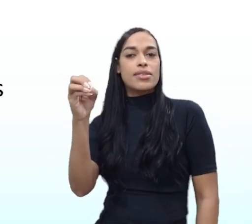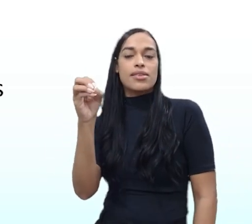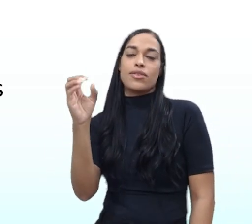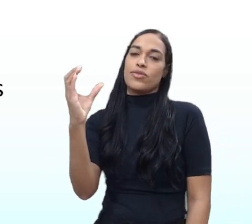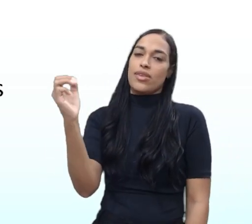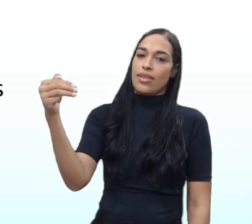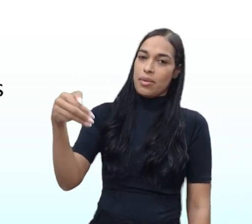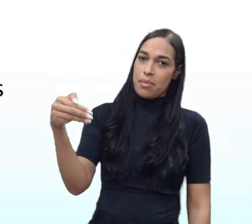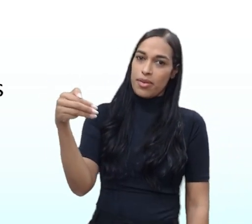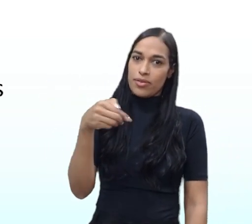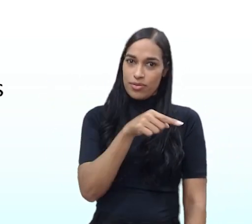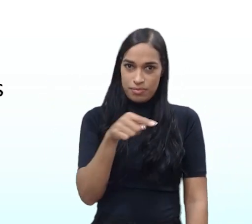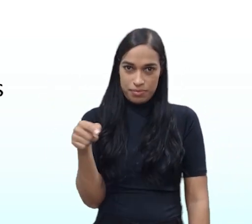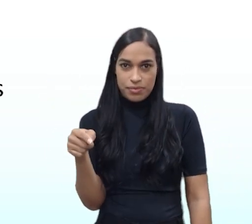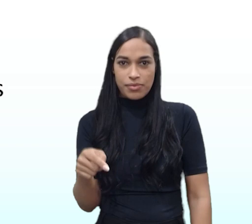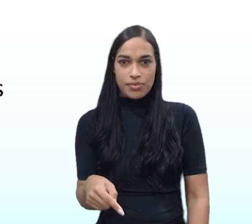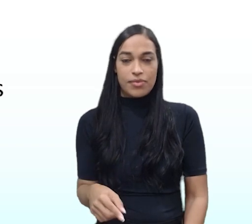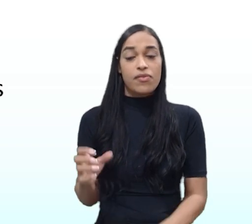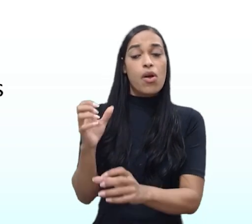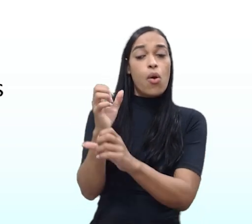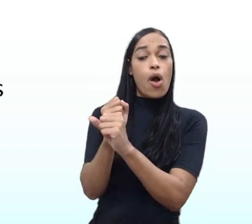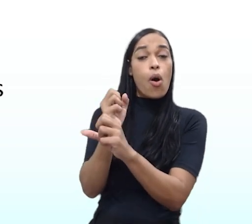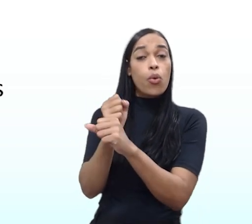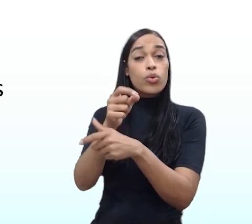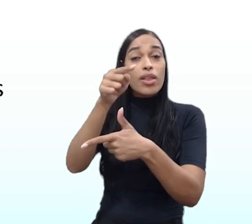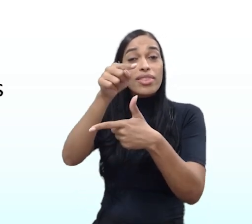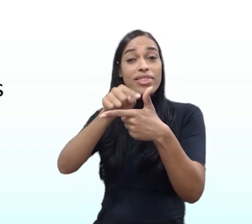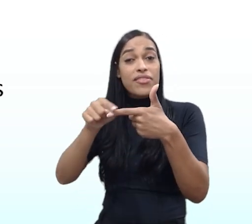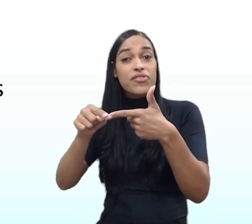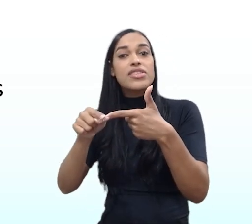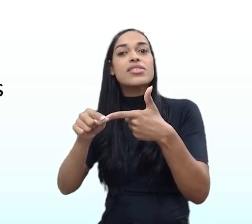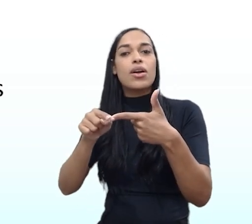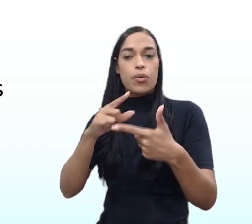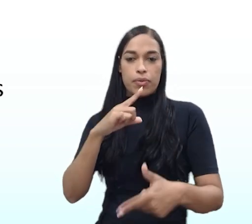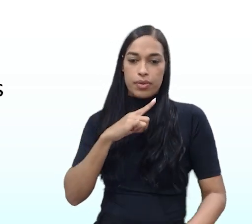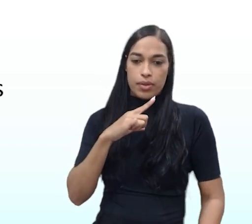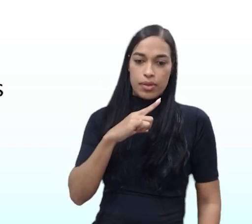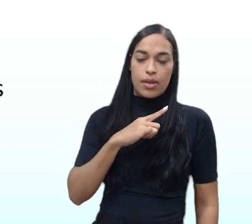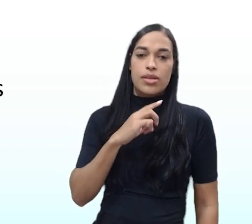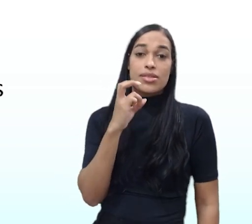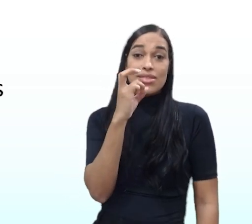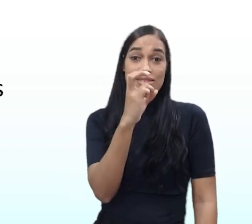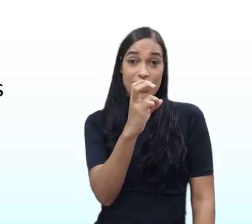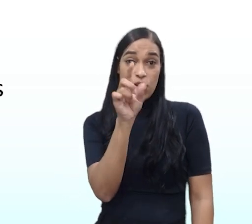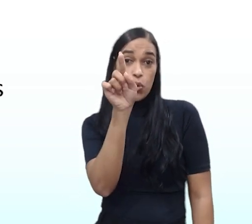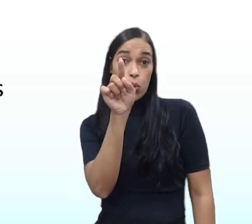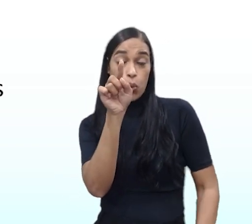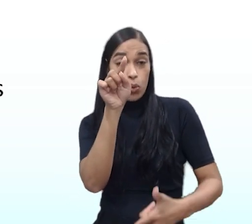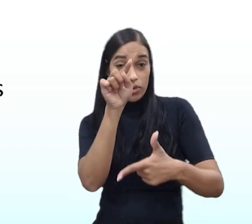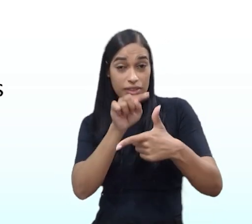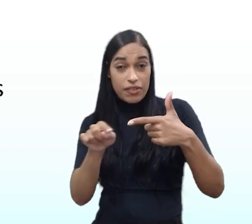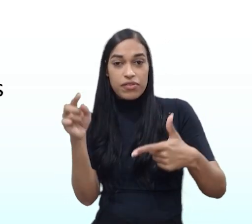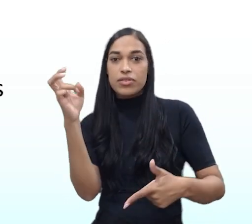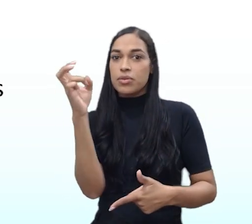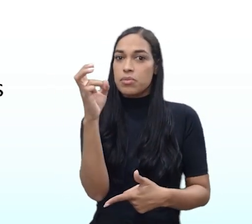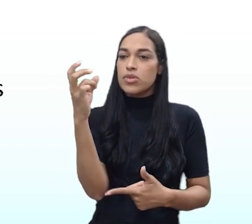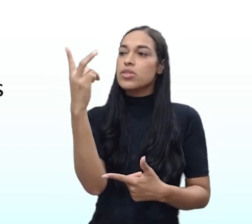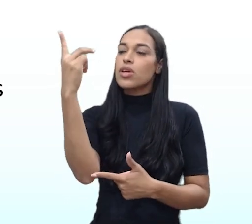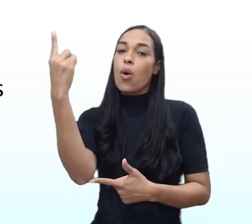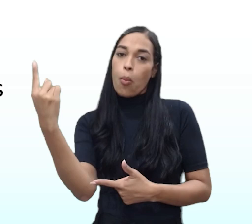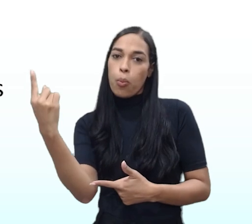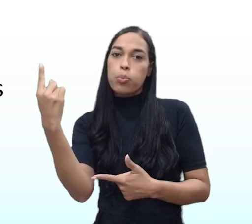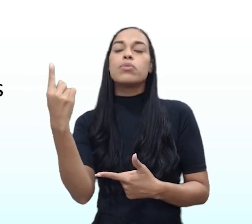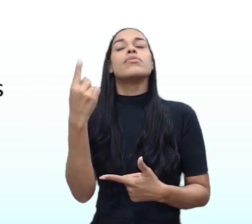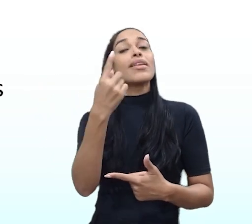300 centímetros, tá bom? Fazendo essa divisão proporcional, eu tenho 5 dividido por 5 é